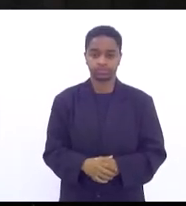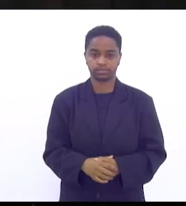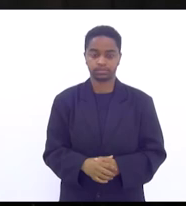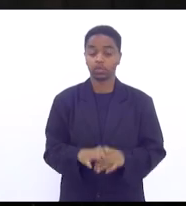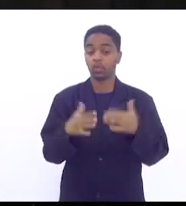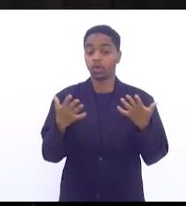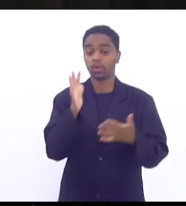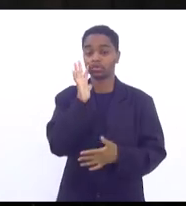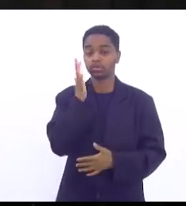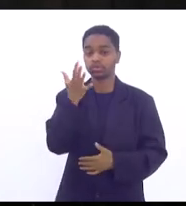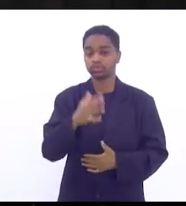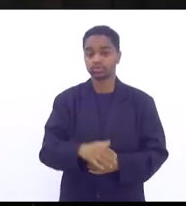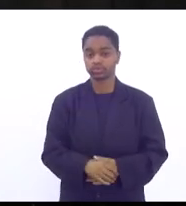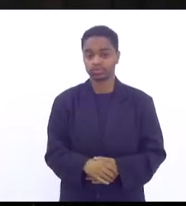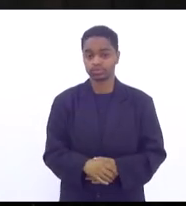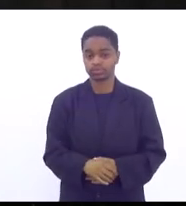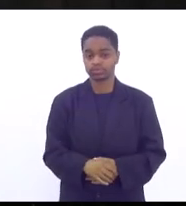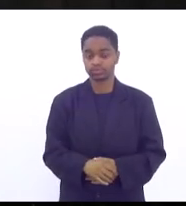Alternativa.